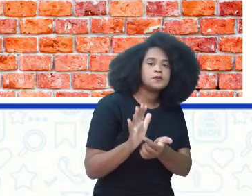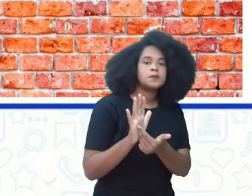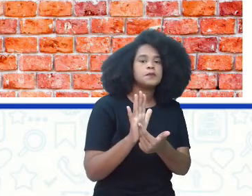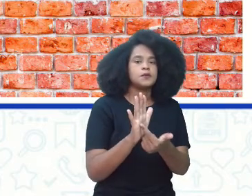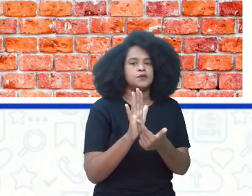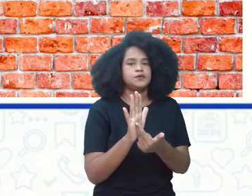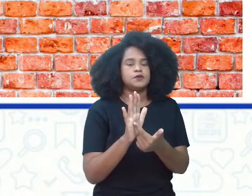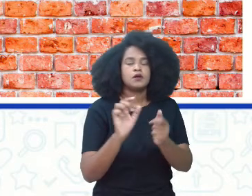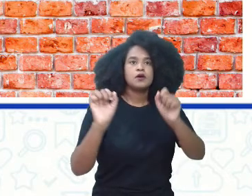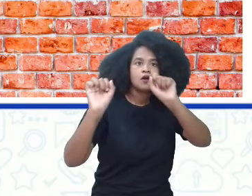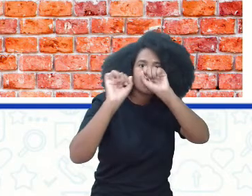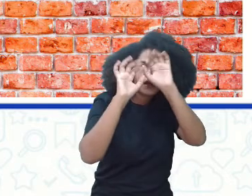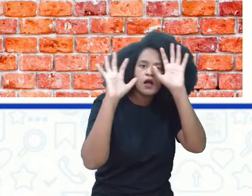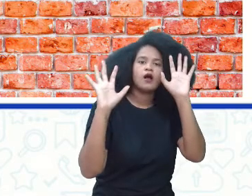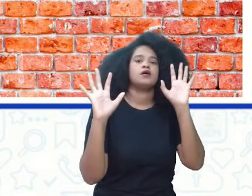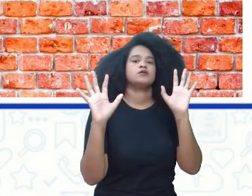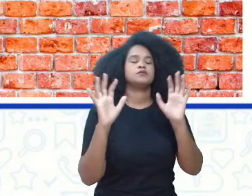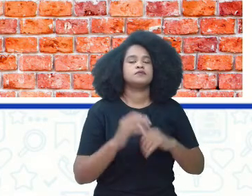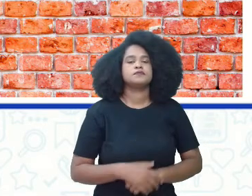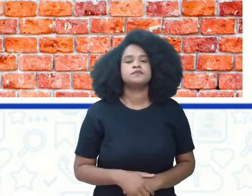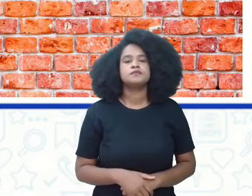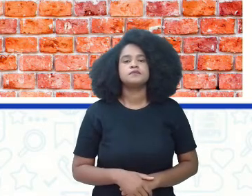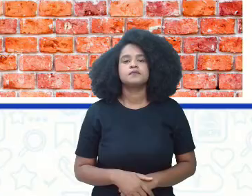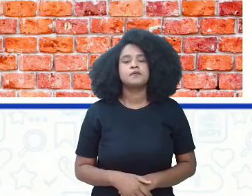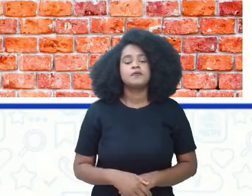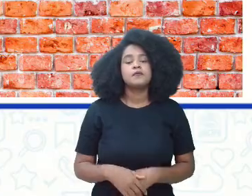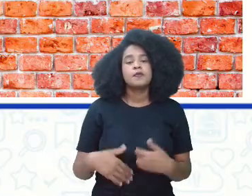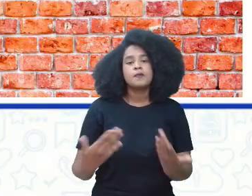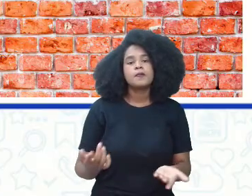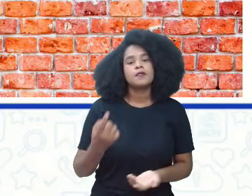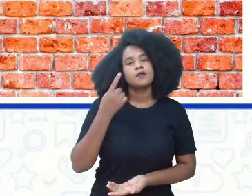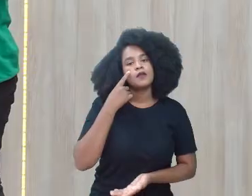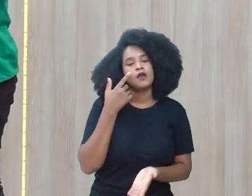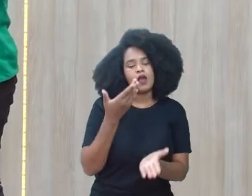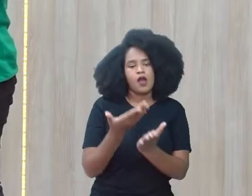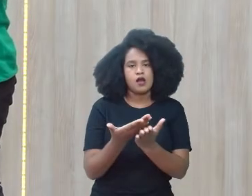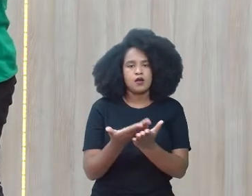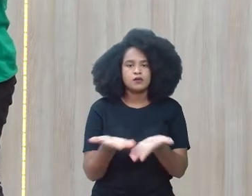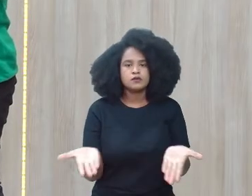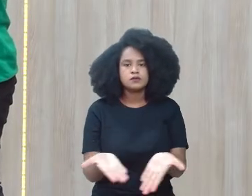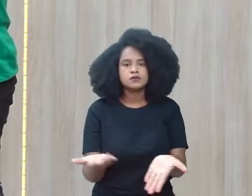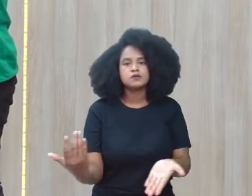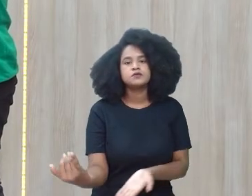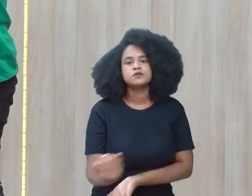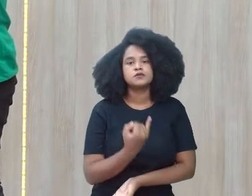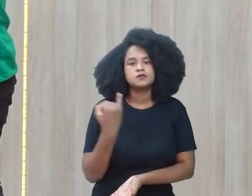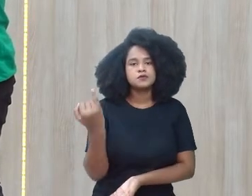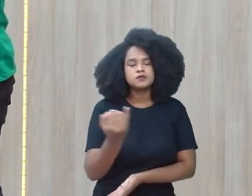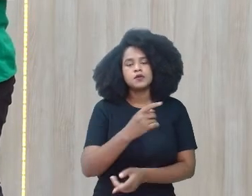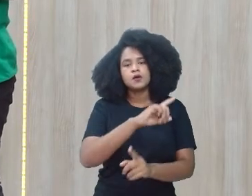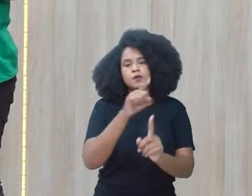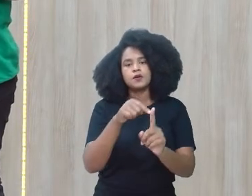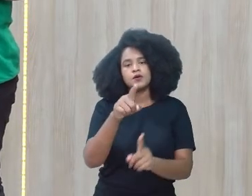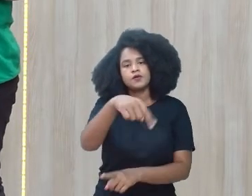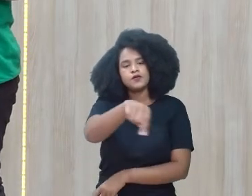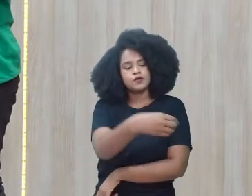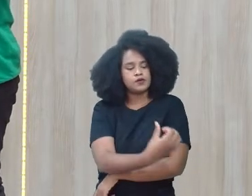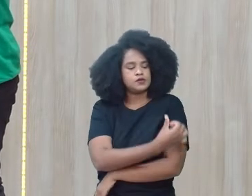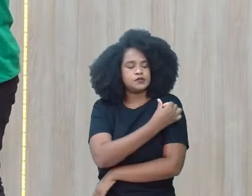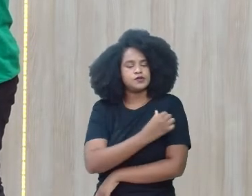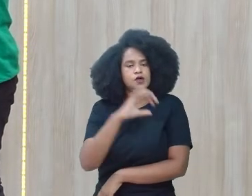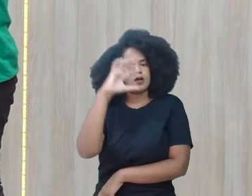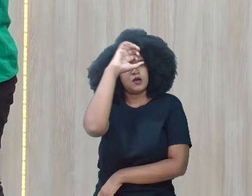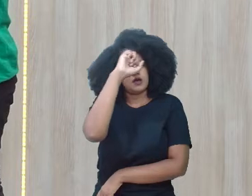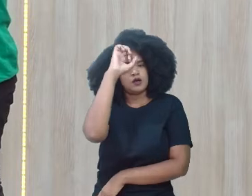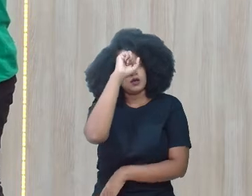colocado com clareza. Eu estou falando, não é? E essa aula é muito importante, é para vocês do 6º ano,